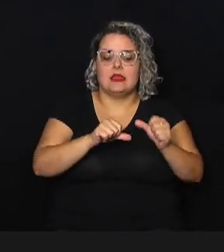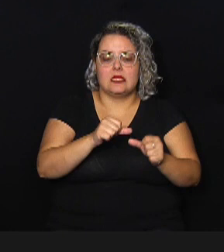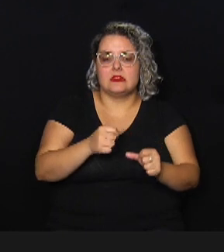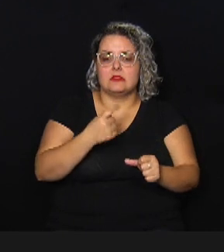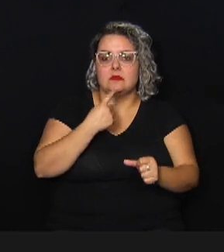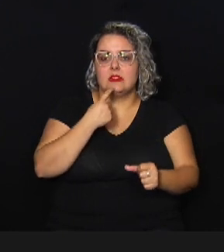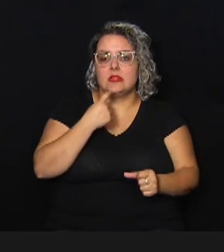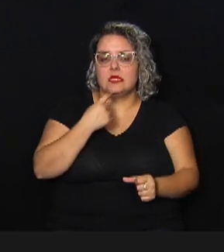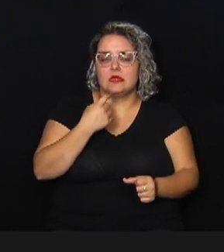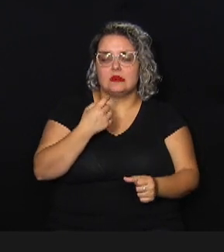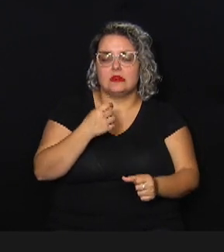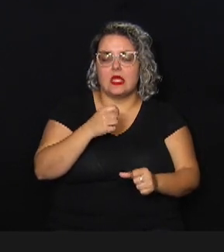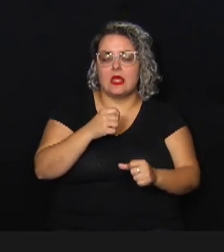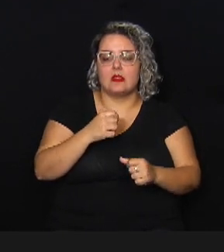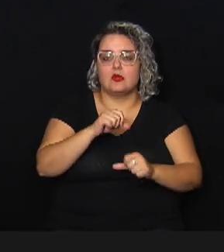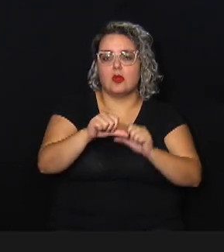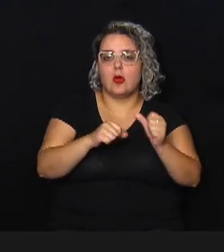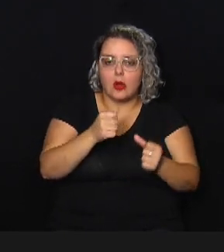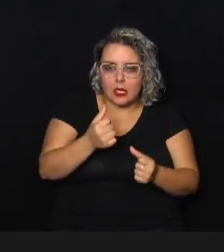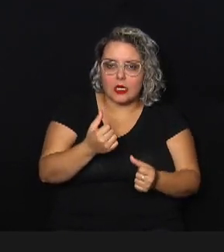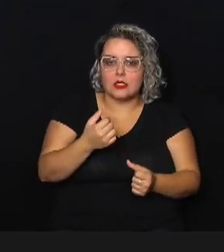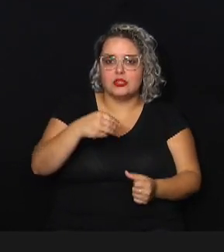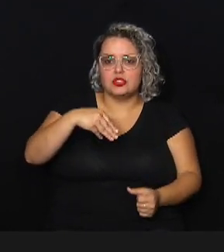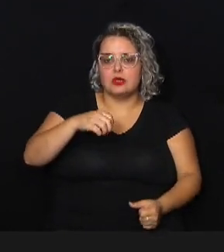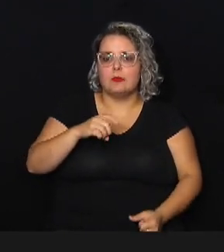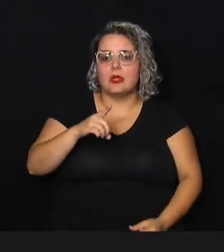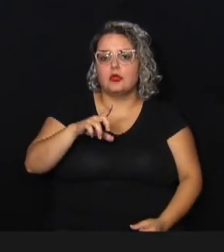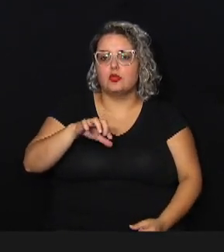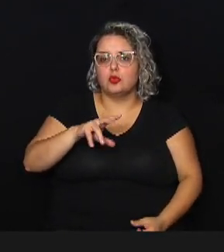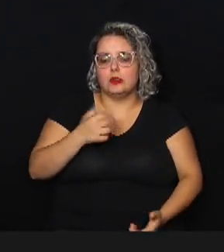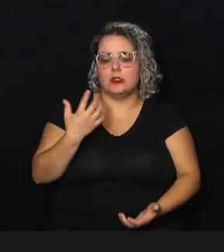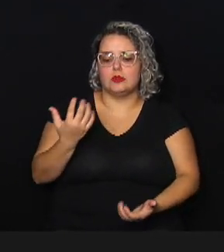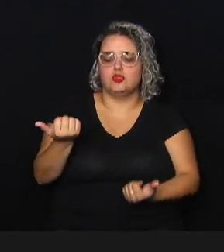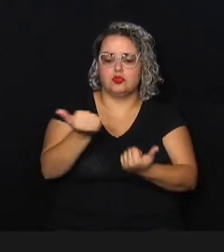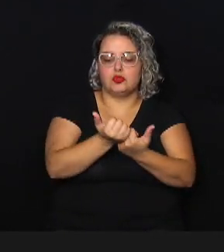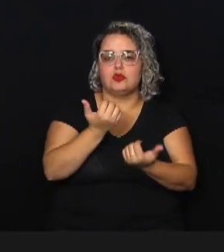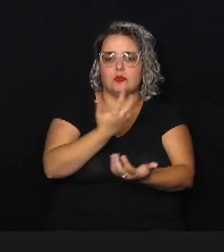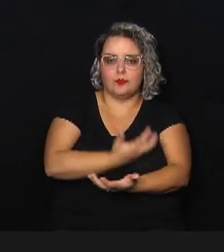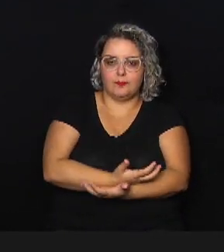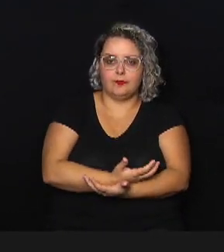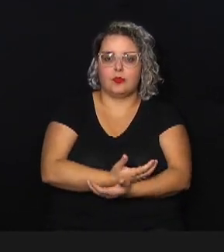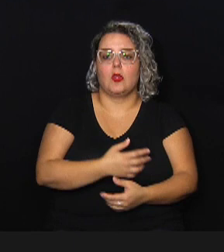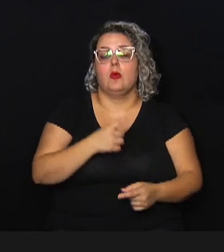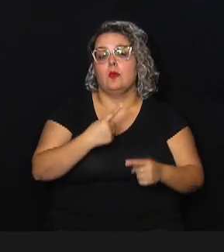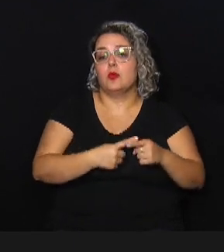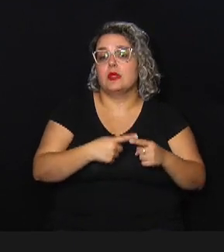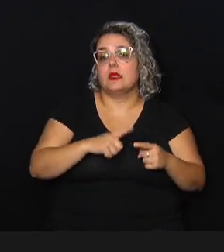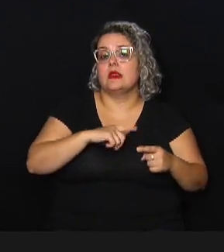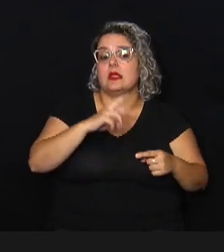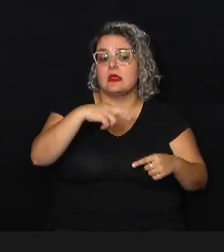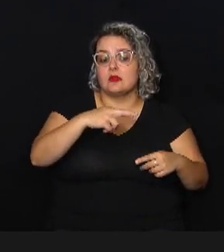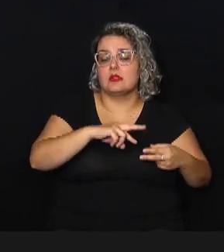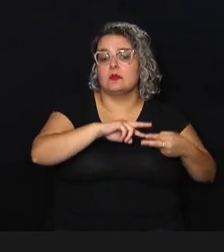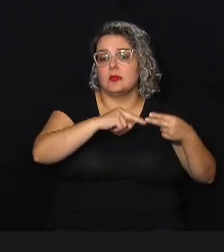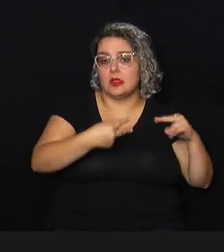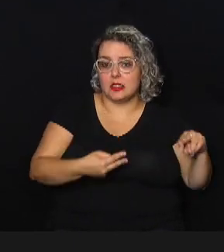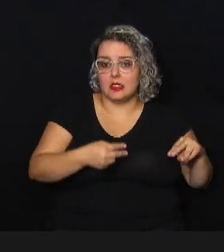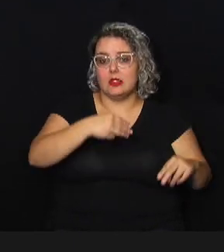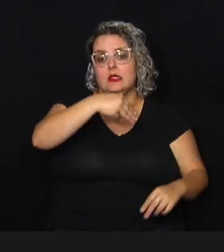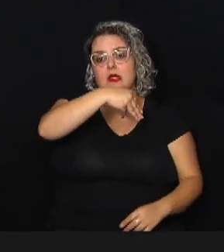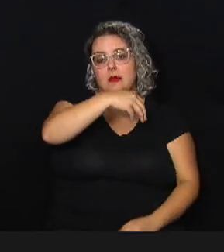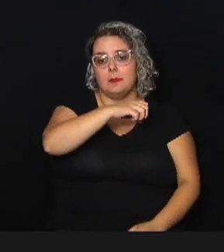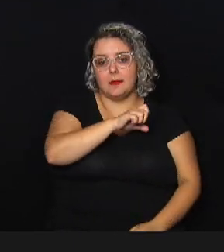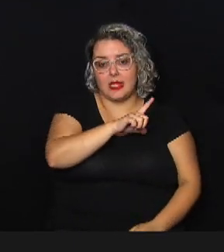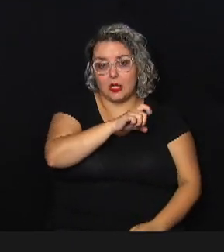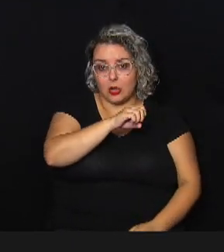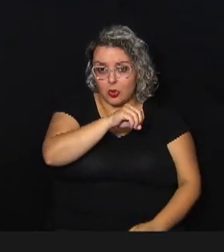definidos isso? Principalmente por mutações genéticas que estão envolvidas em cada uma delas, tá? Tanto na mieloide quanto na linfóide,